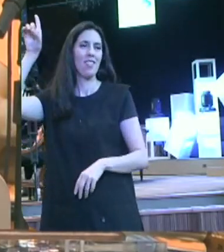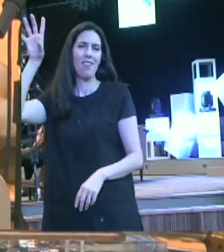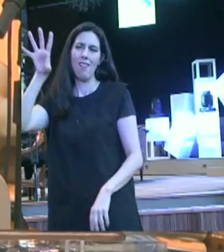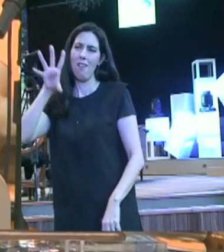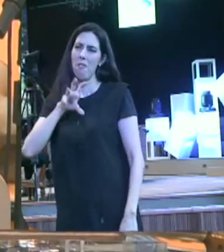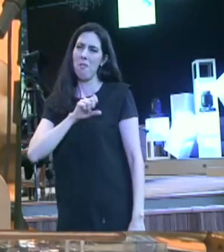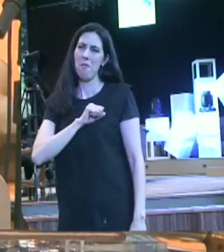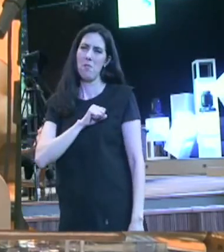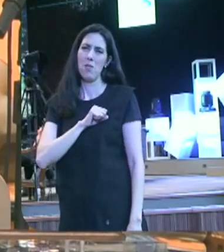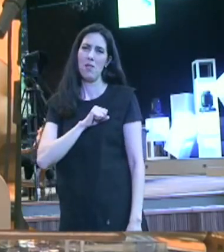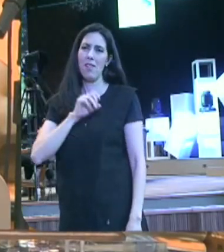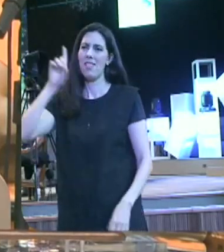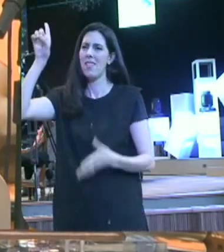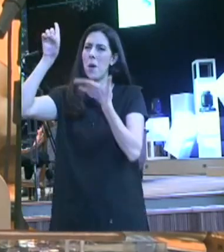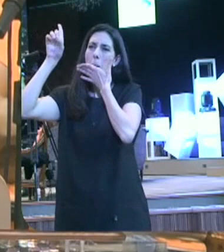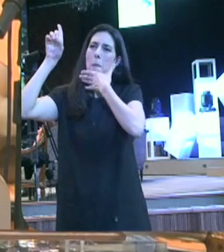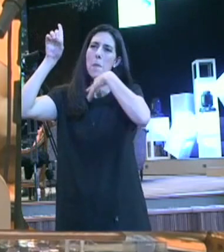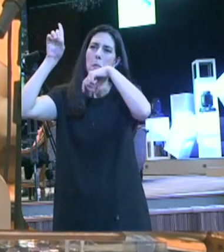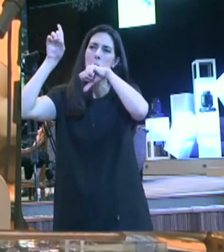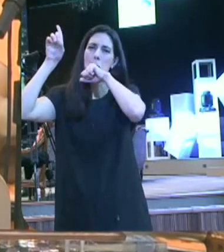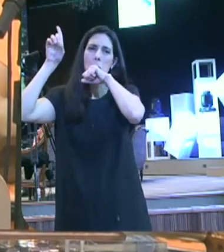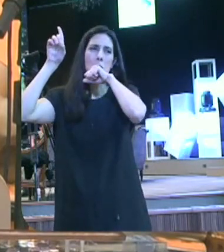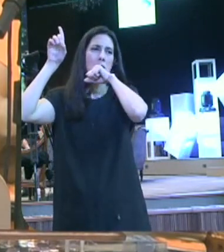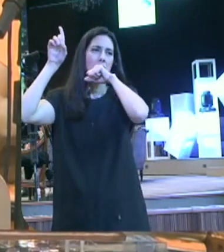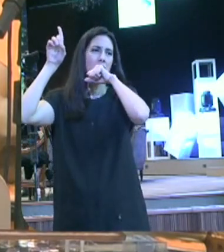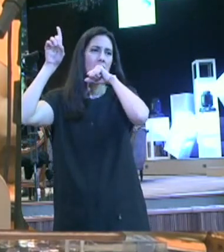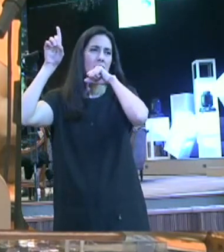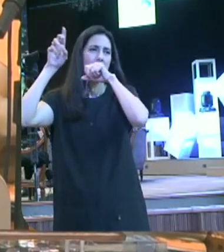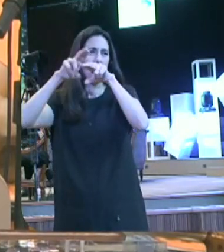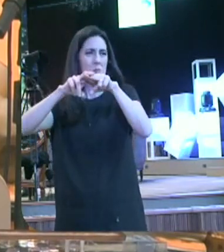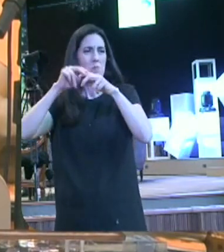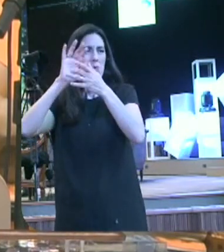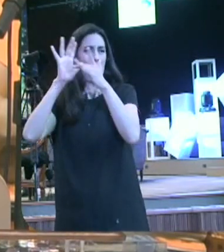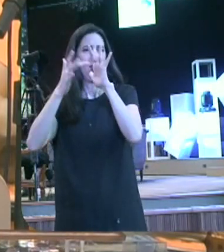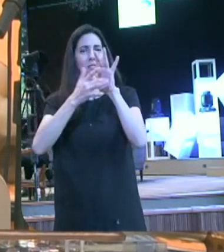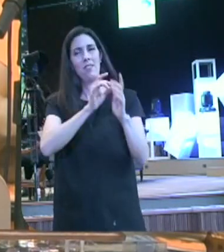de Deus Pai em Cristo Jesus, o nosso Senhor.